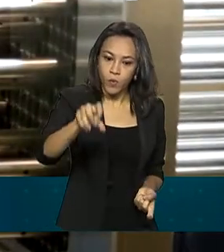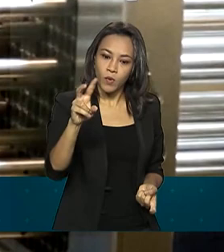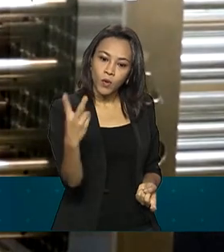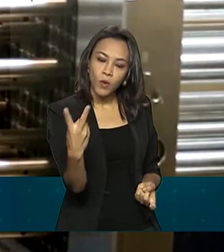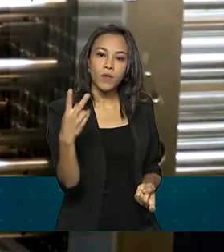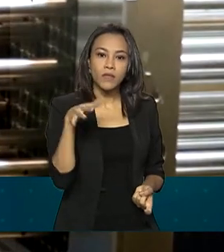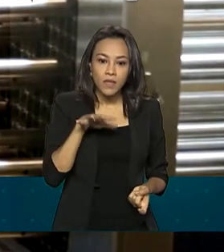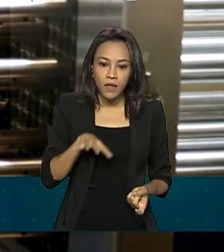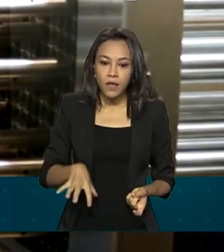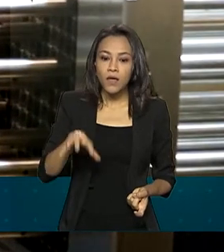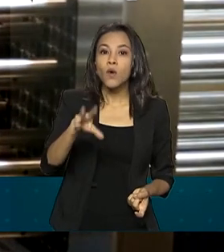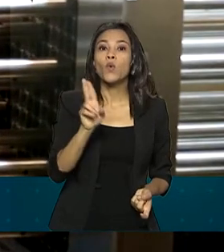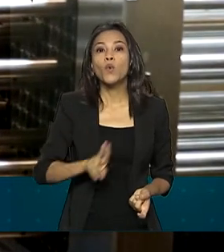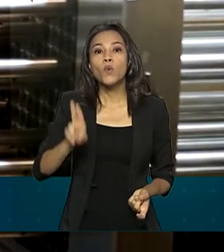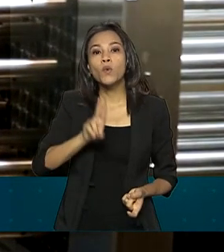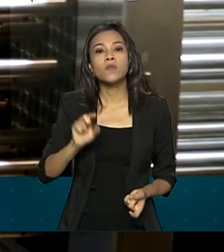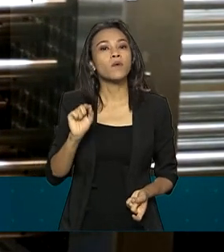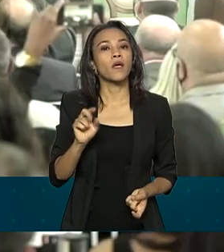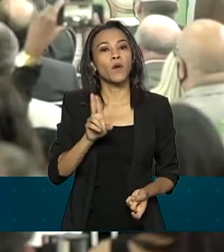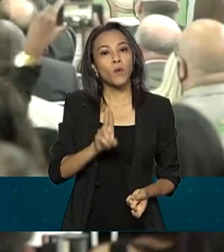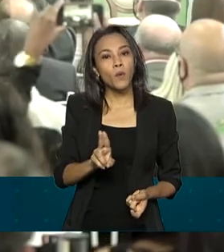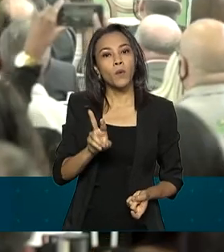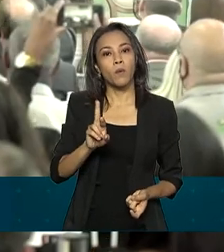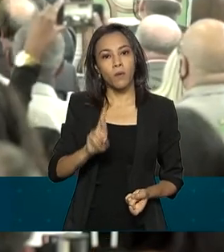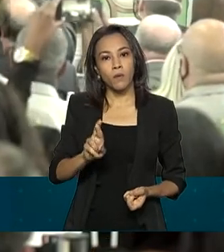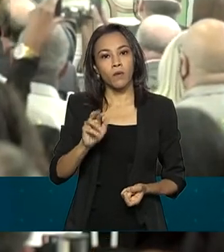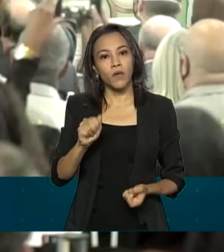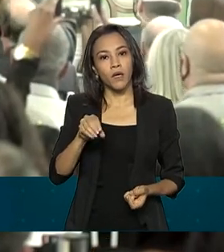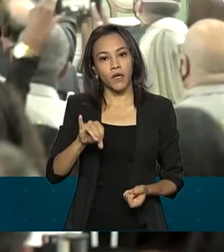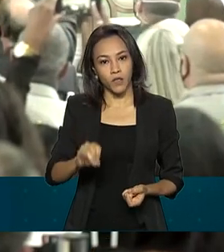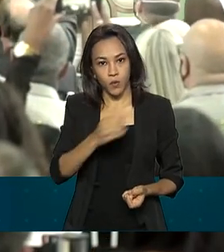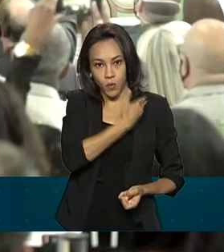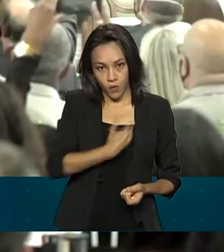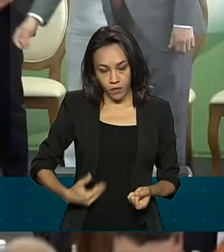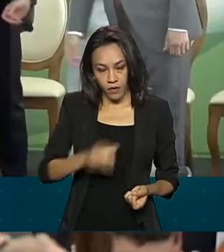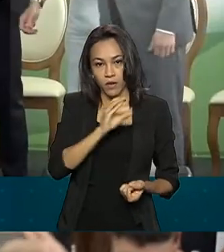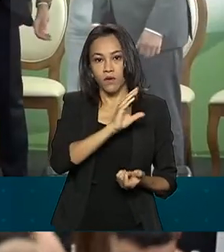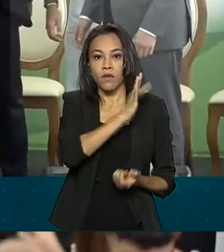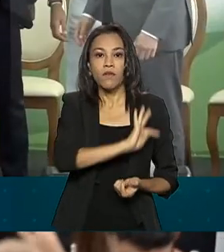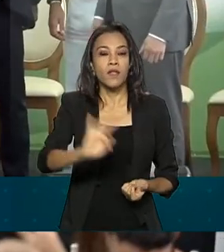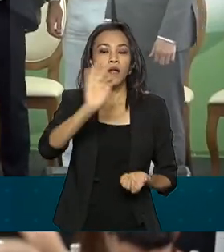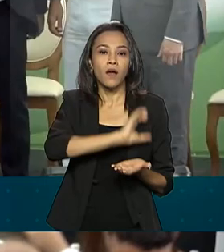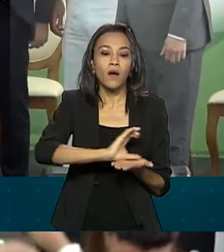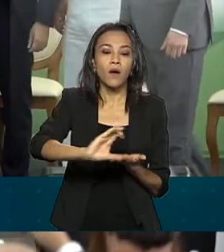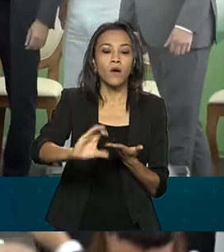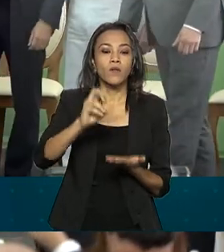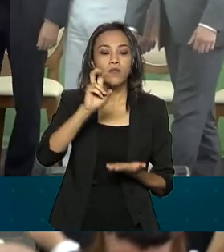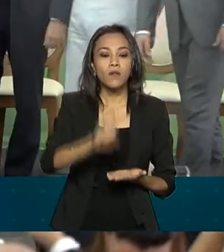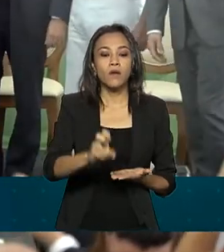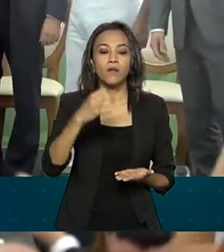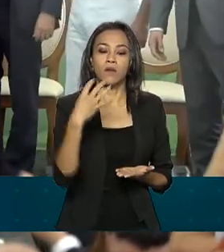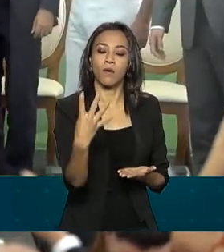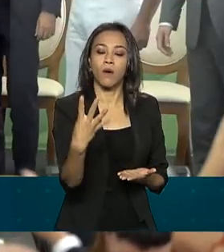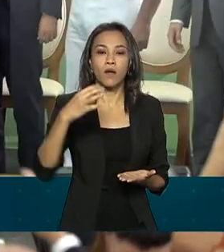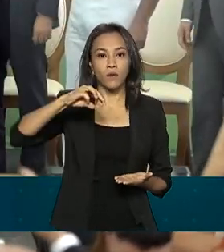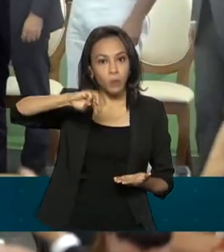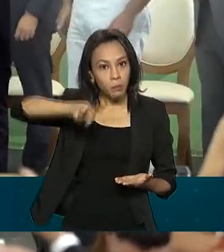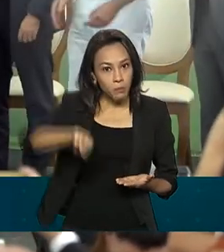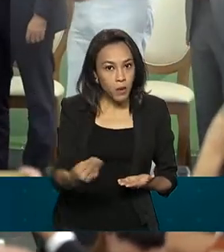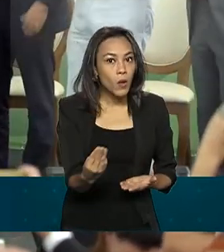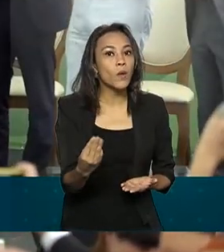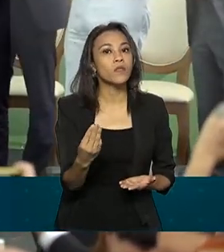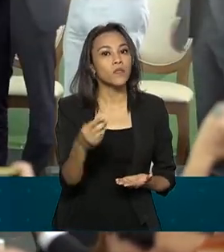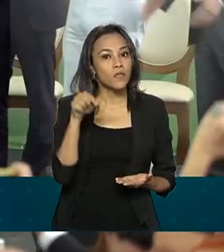como matéria-prima urânio o governo federal investiu 54 milhões de reais na construção da nona